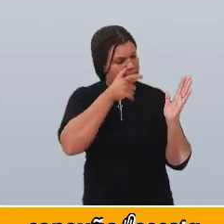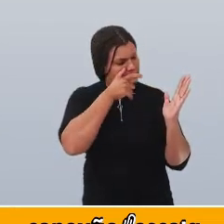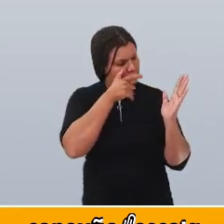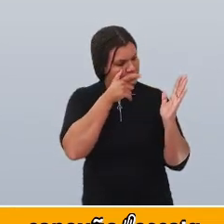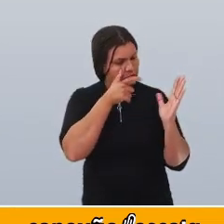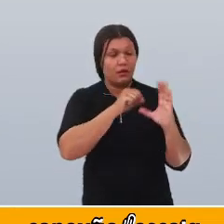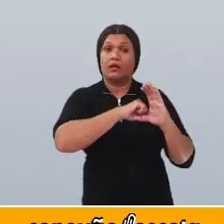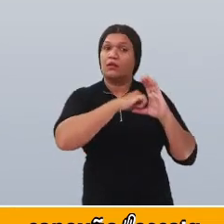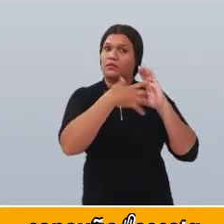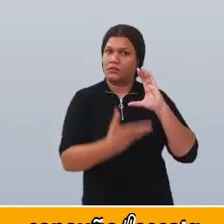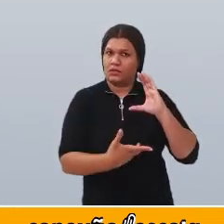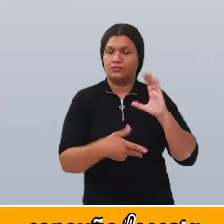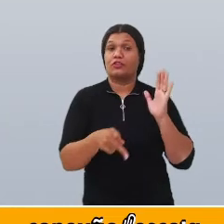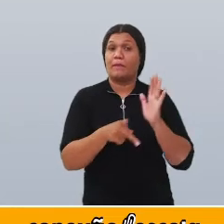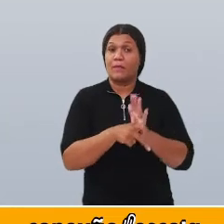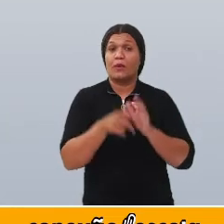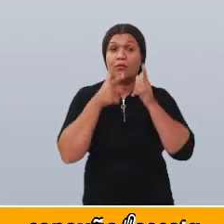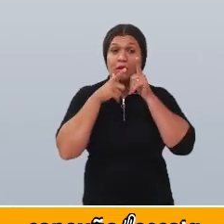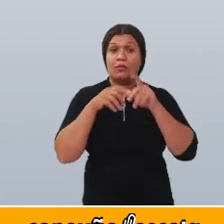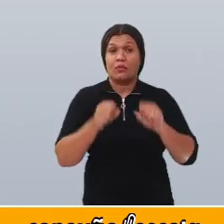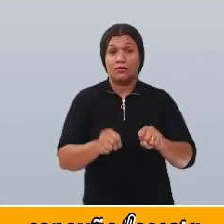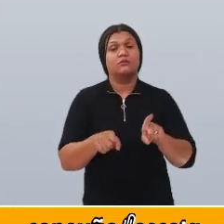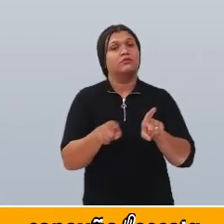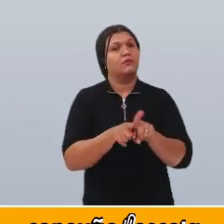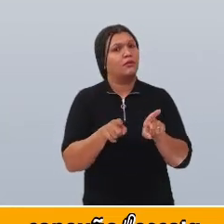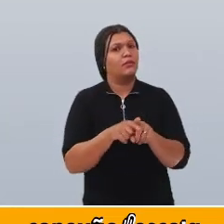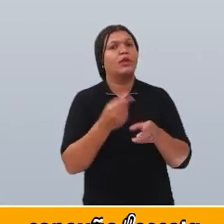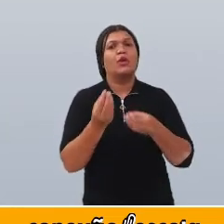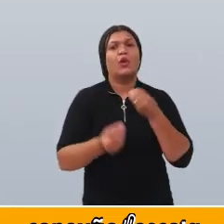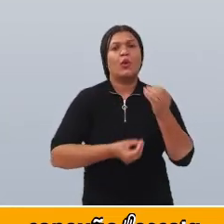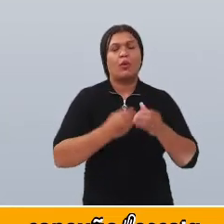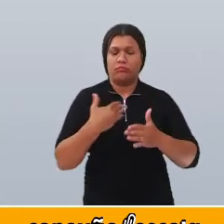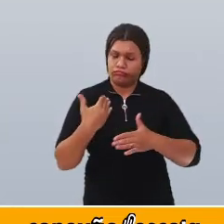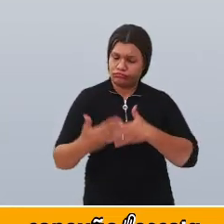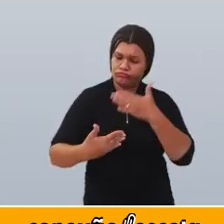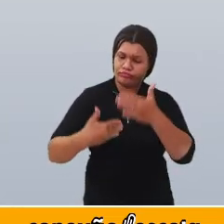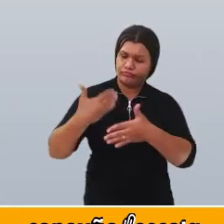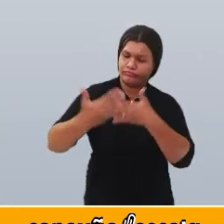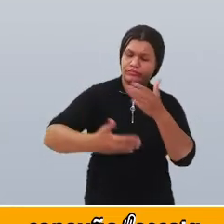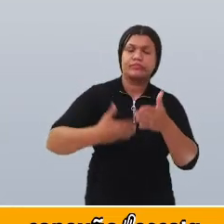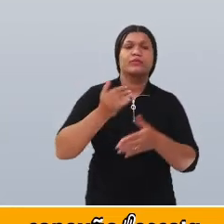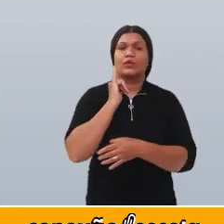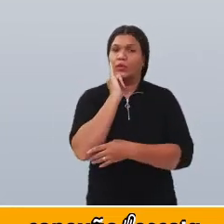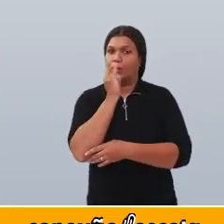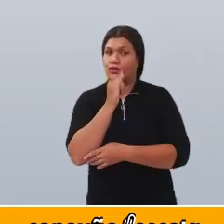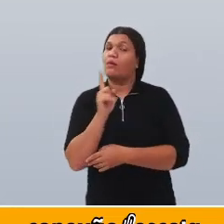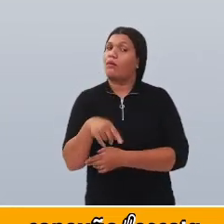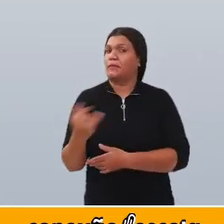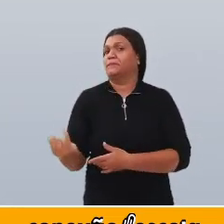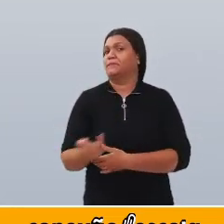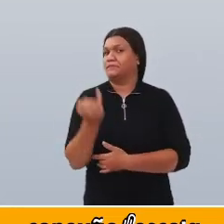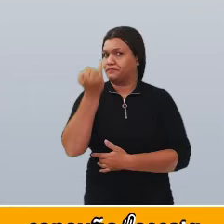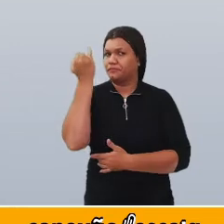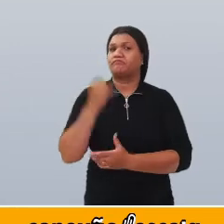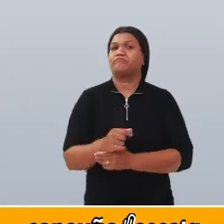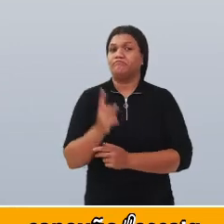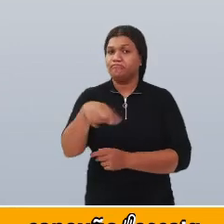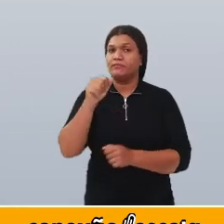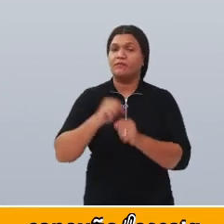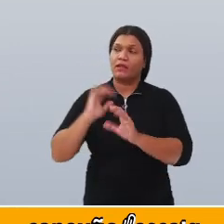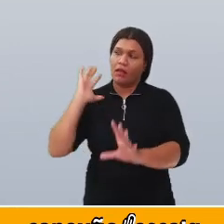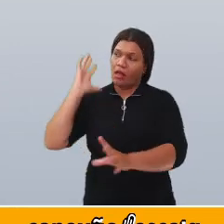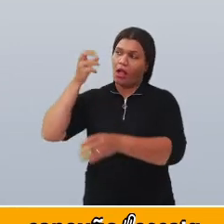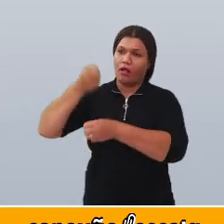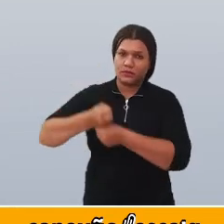aspectos linguísticos e os aspectos de progressão da narrativa. É muito importante fazer uma revisão